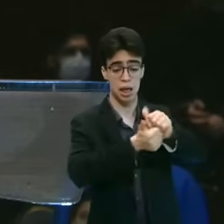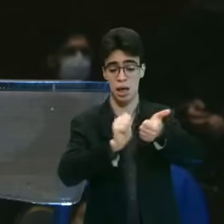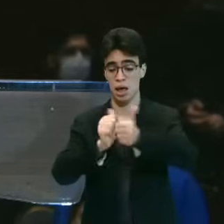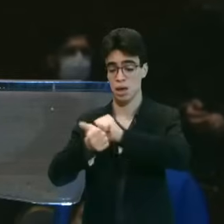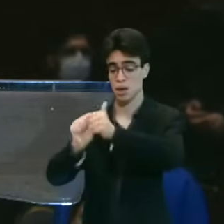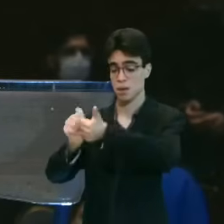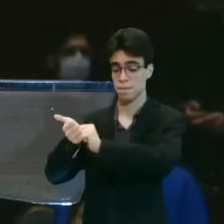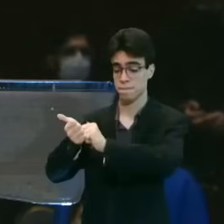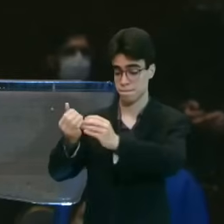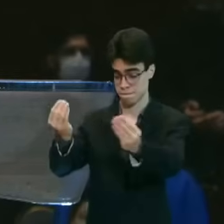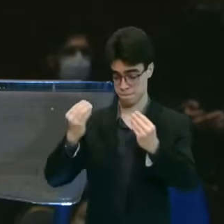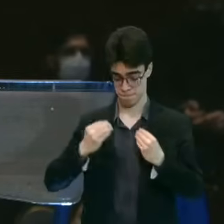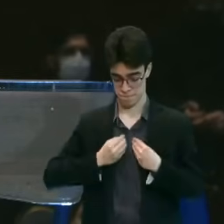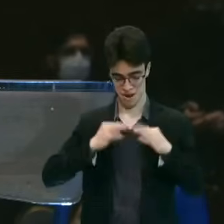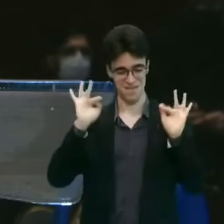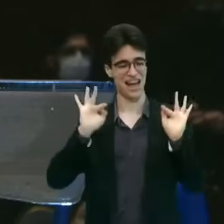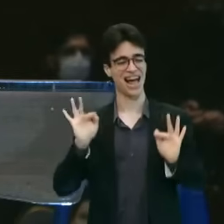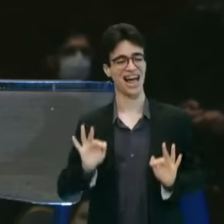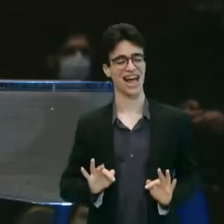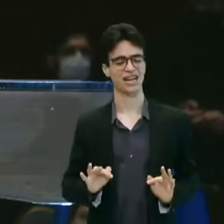minha felicidade.